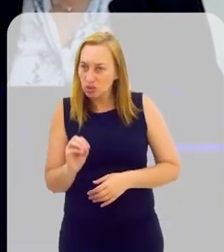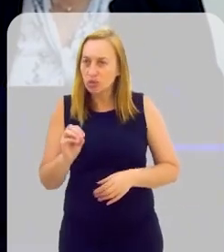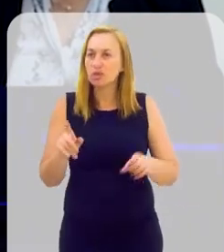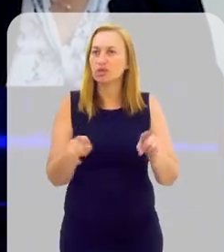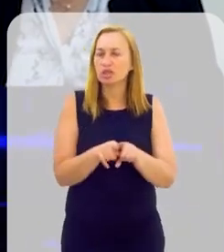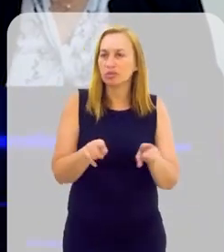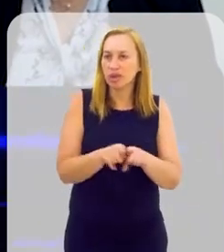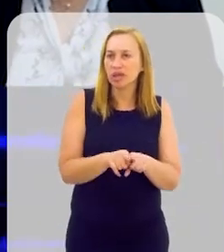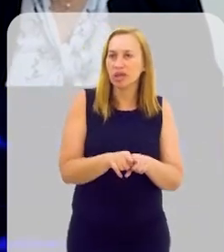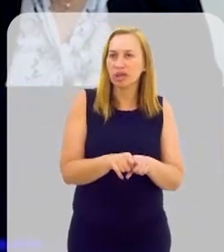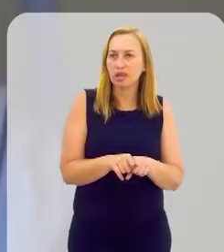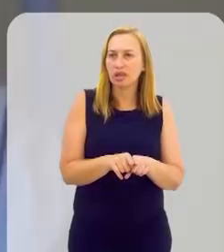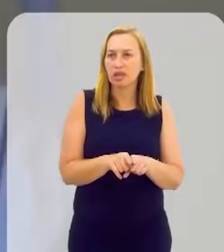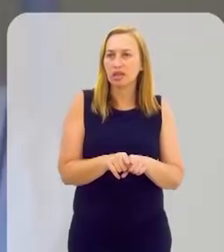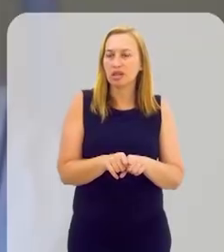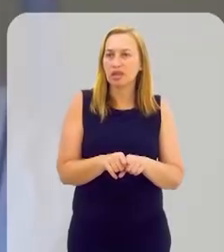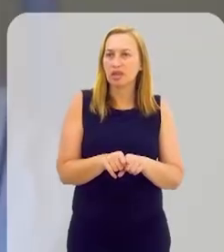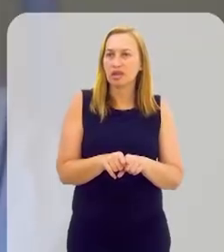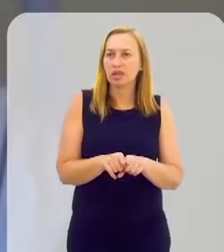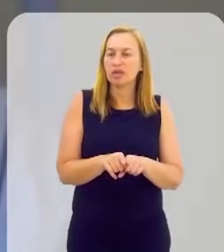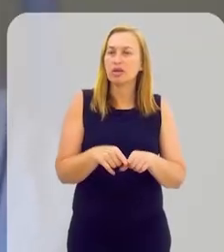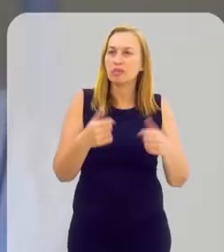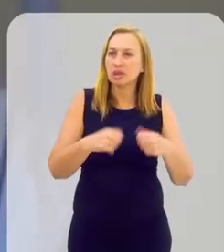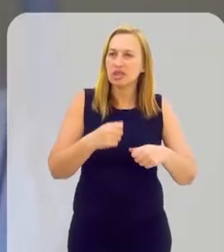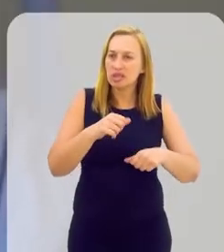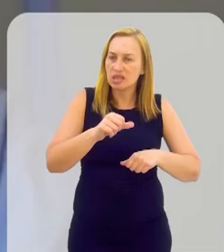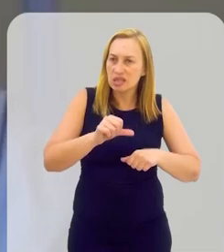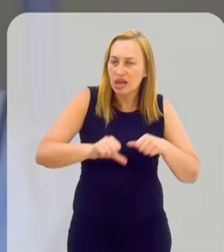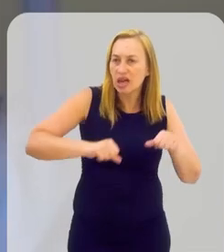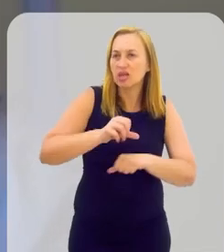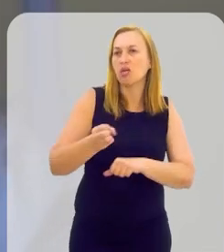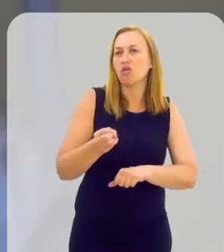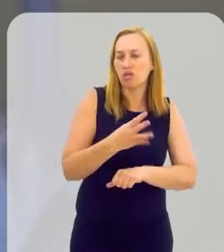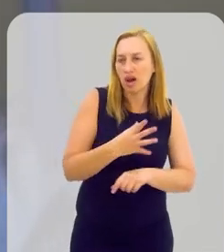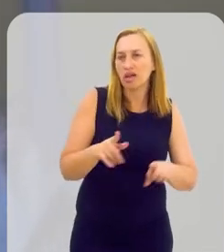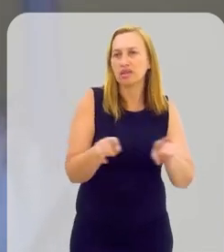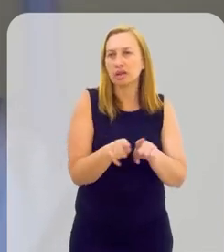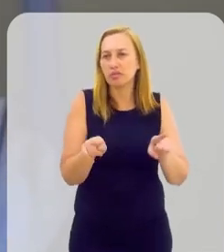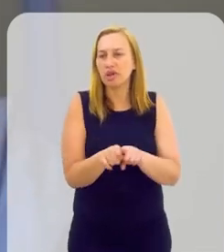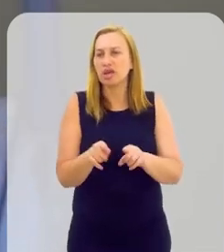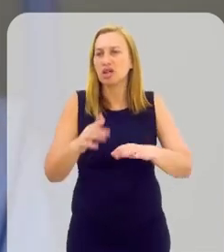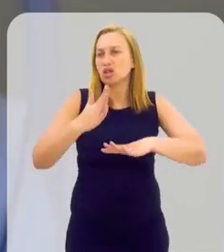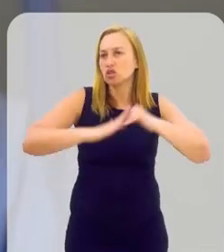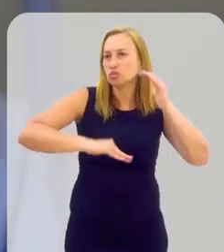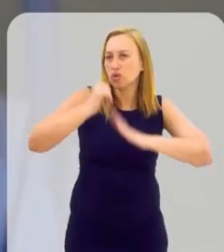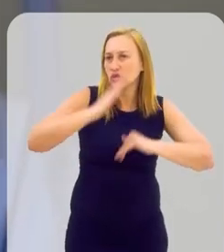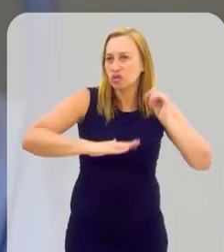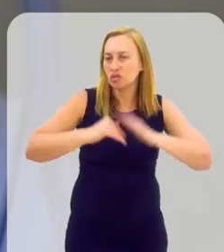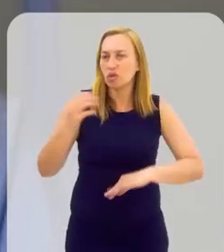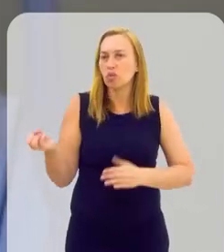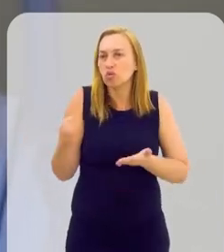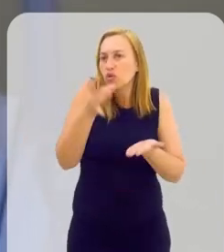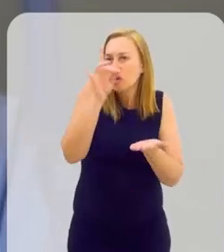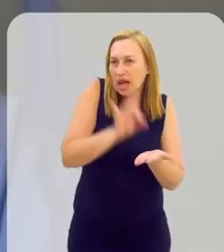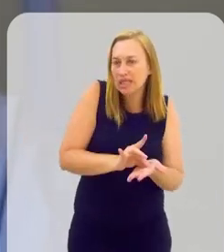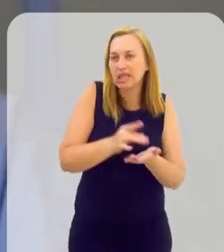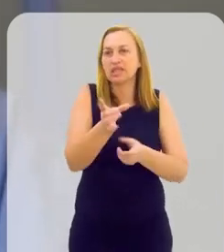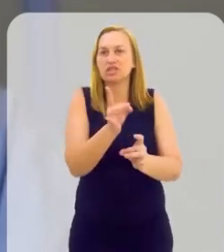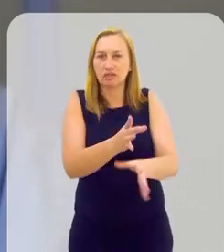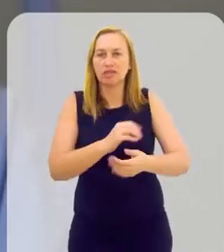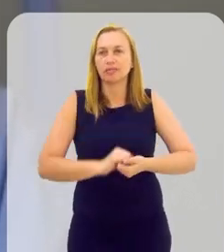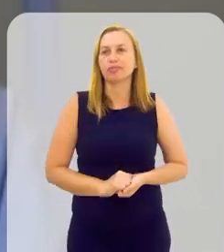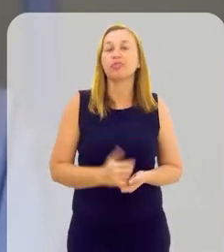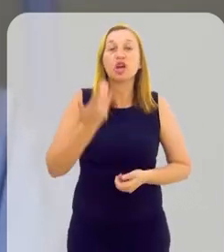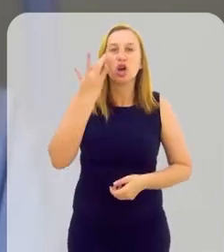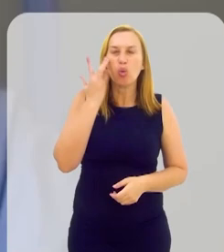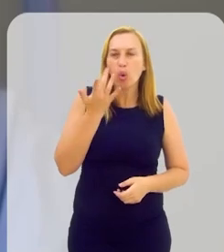crédito. O Sebrae tem ali um instrumento vigoroso para ajudar as empresas a se reinventarem um pouco, mas também estabelecerem parâmetros profissionais